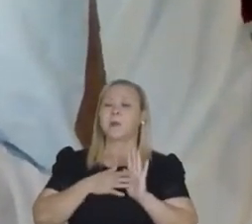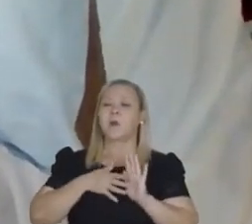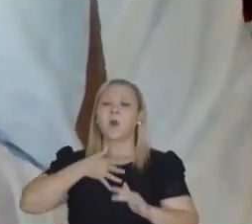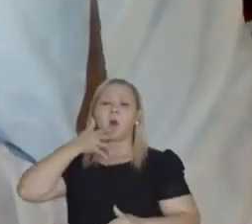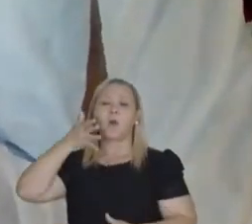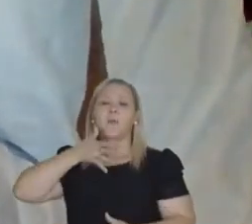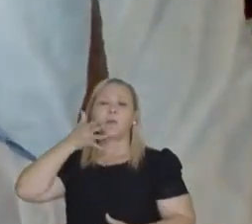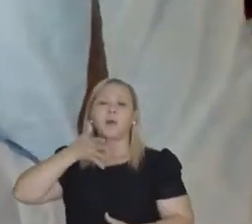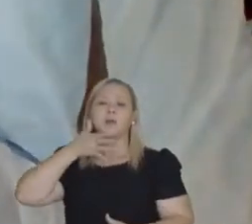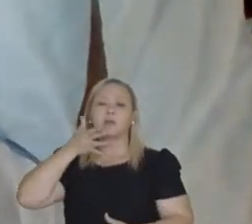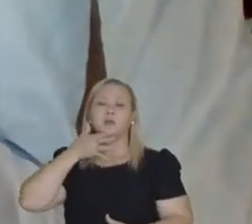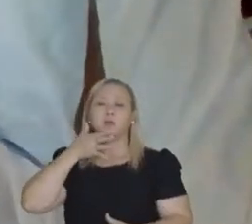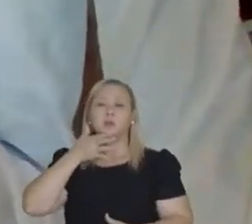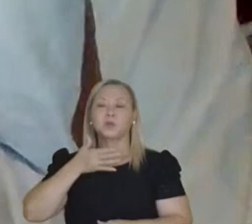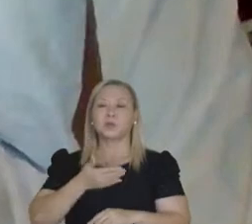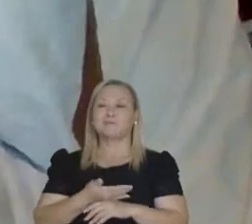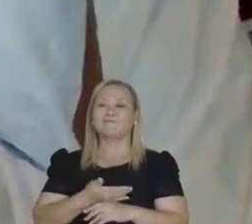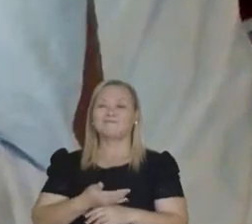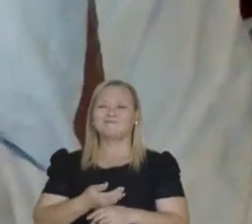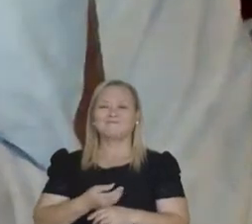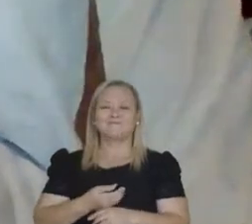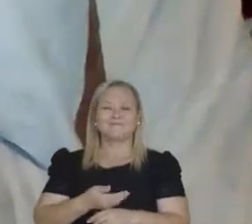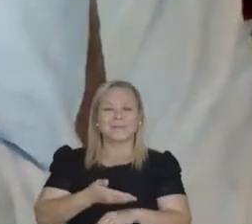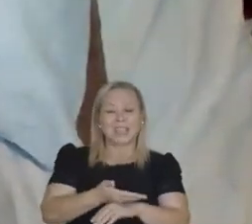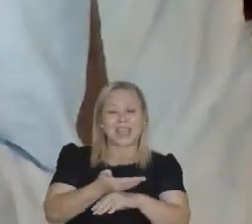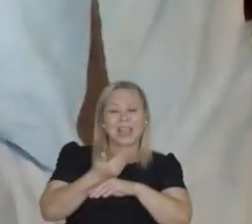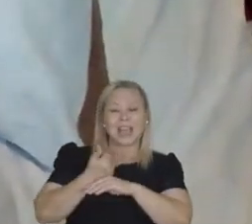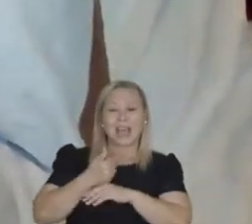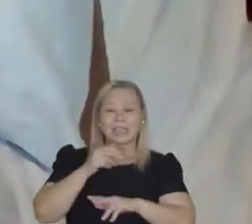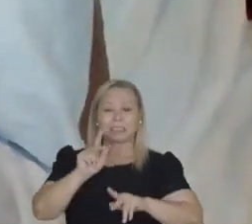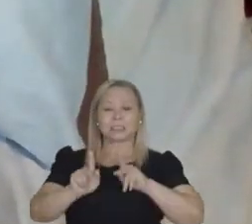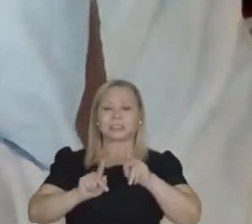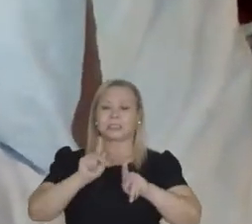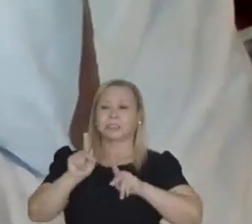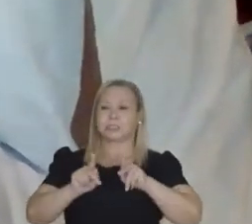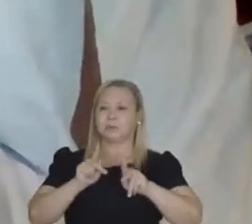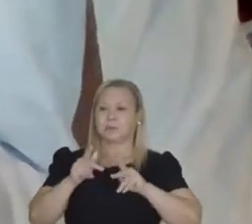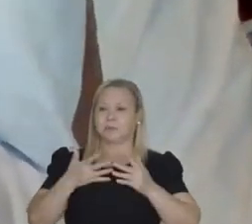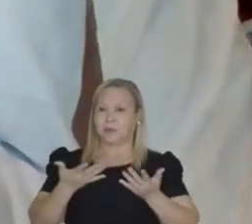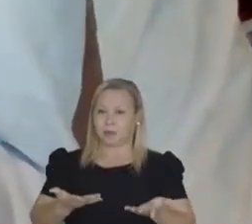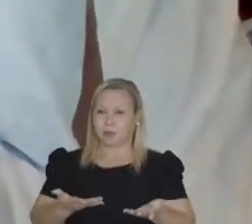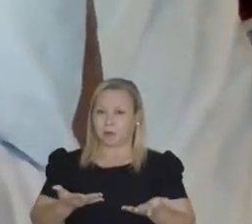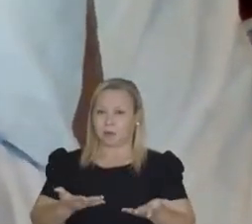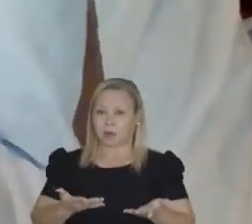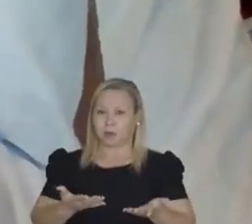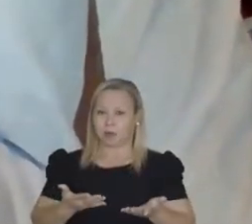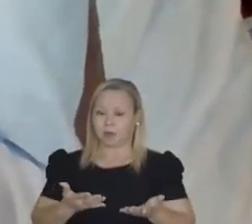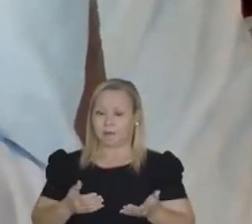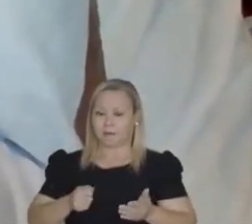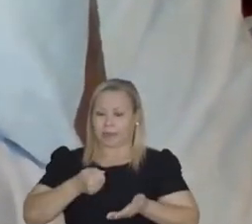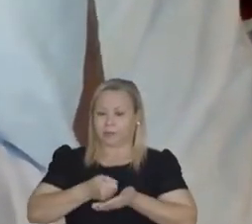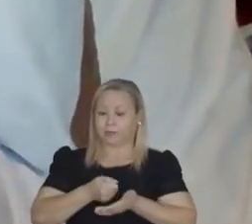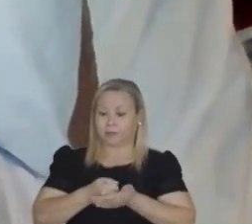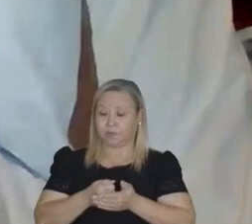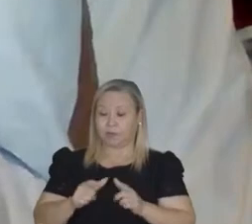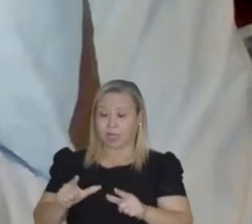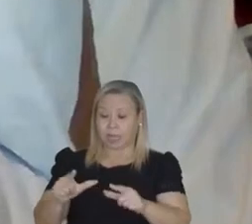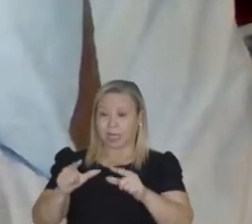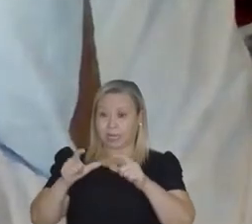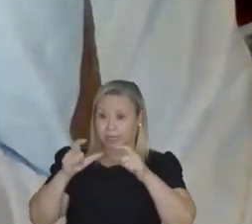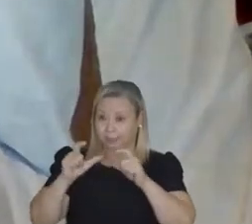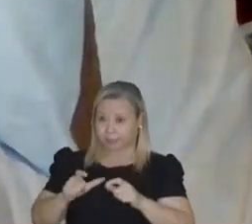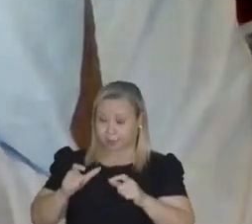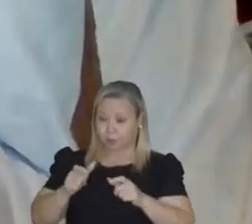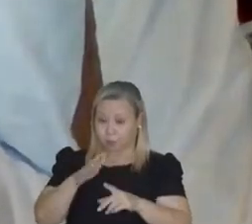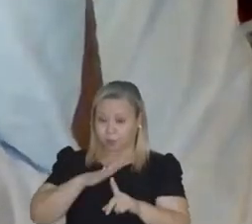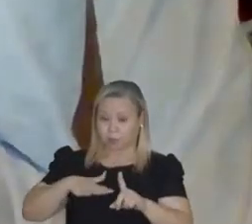discurso anticivilizatório, né? E ele vai identificar nas minorias sociais